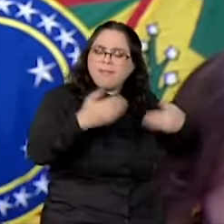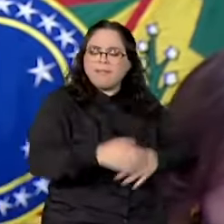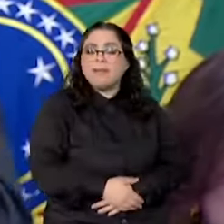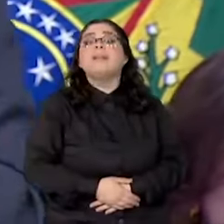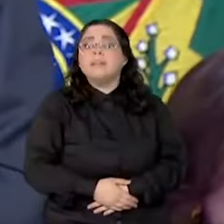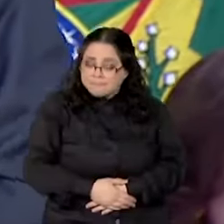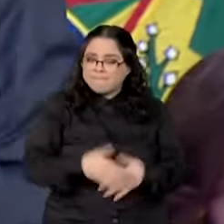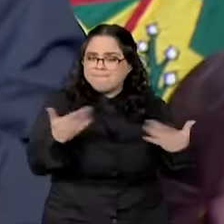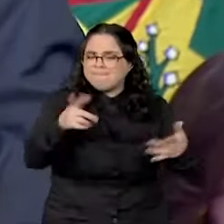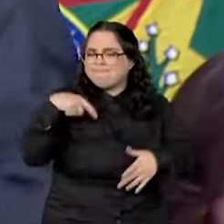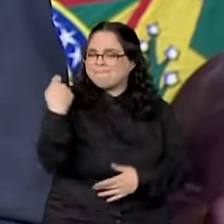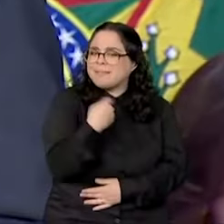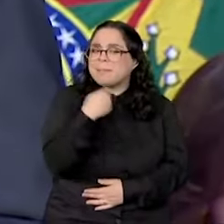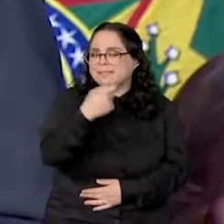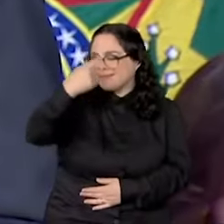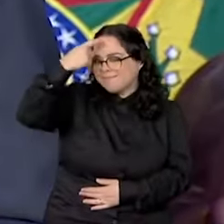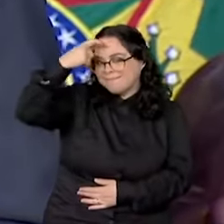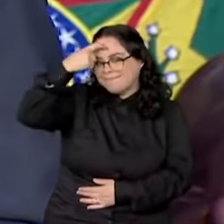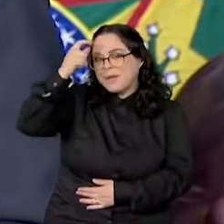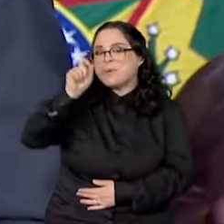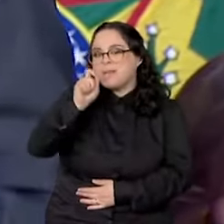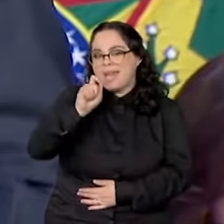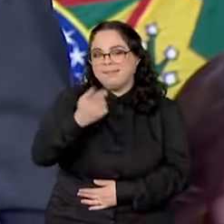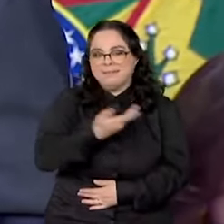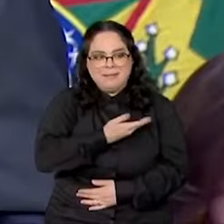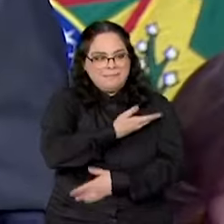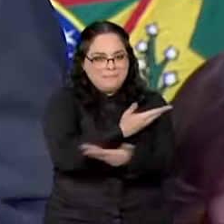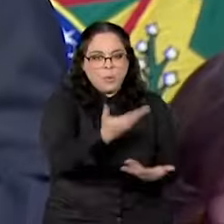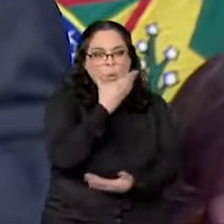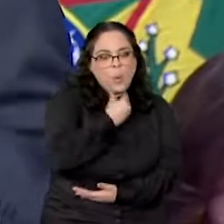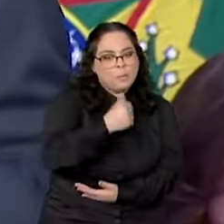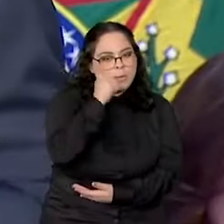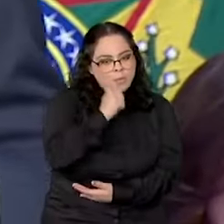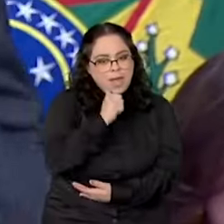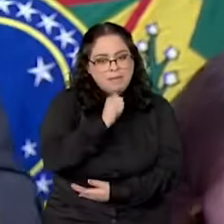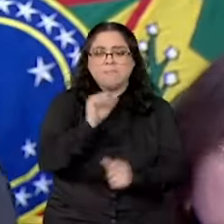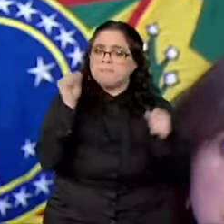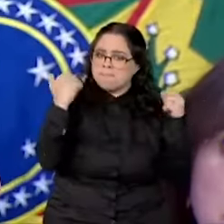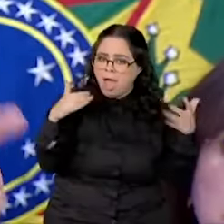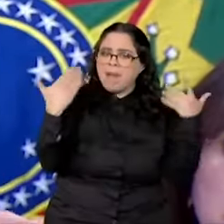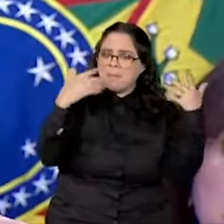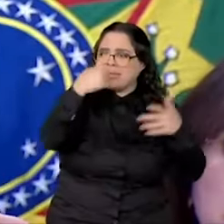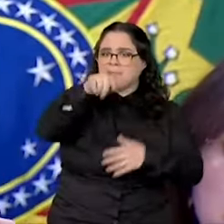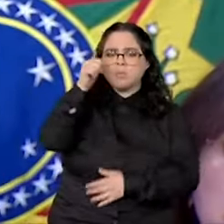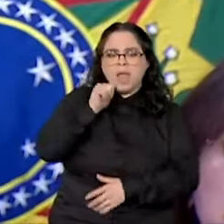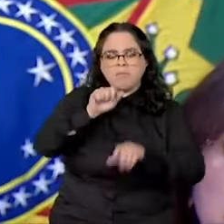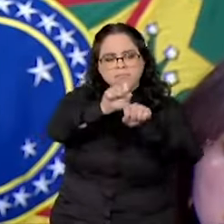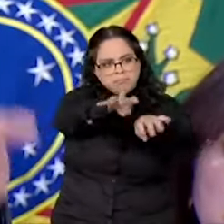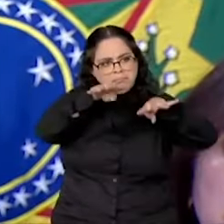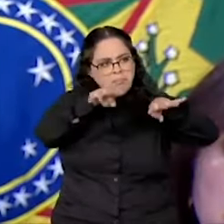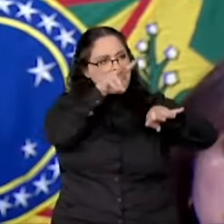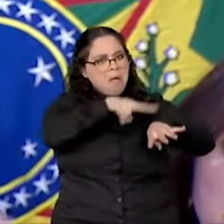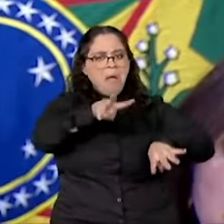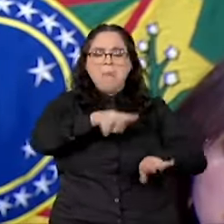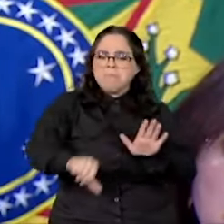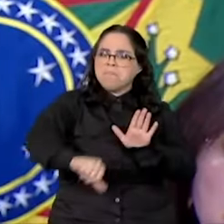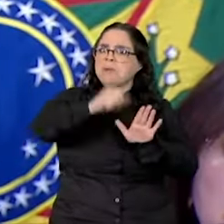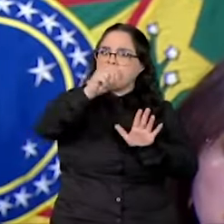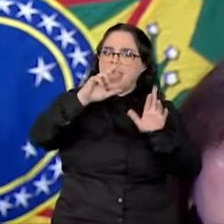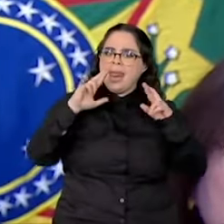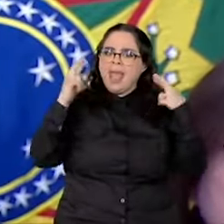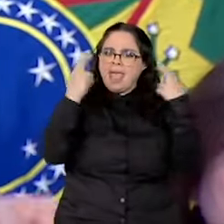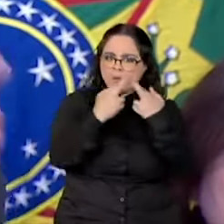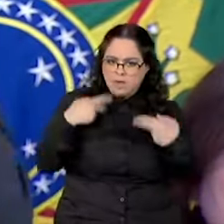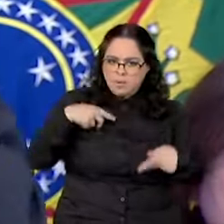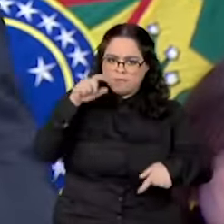Então, o que nós temos que ter consciência, companheiros e companheiras, aliás, parabéns pela quantidade de mulher. É a primeira reunião